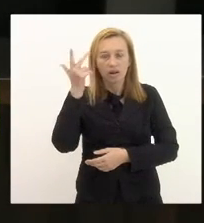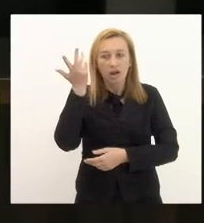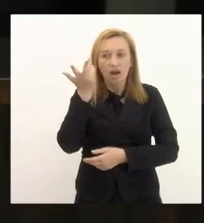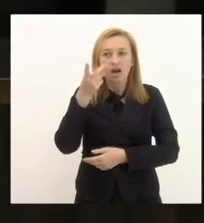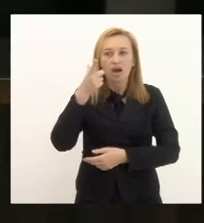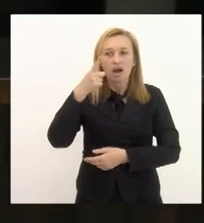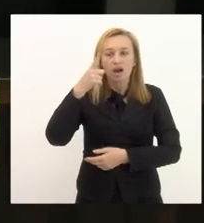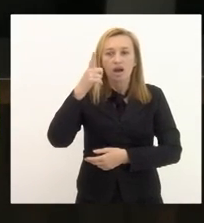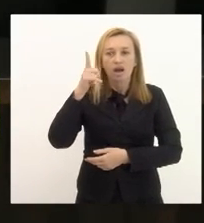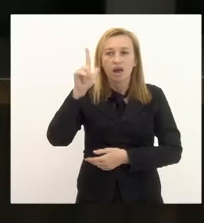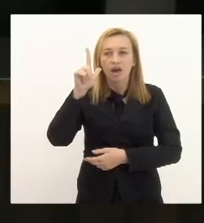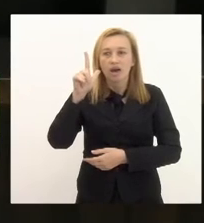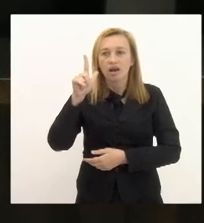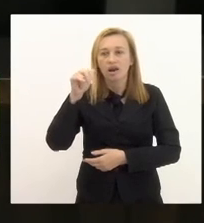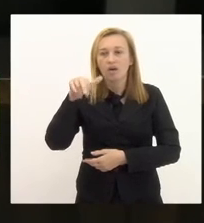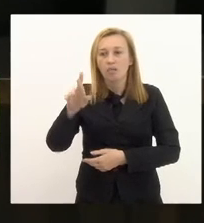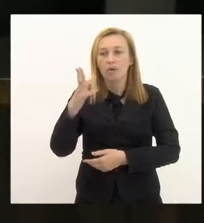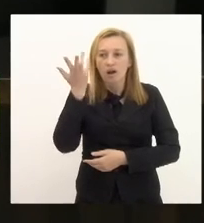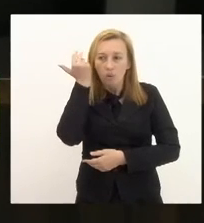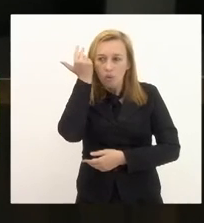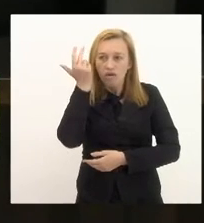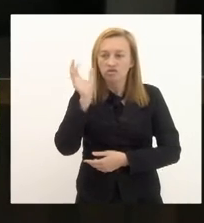eu vou chamar agora